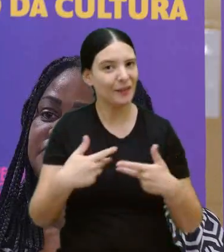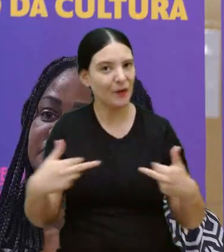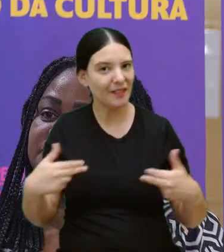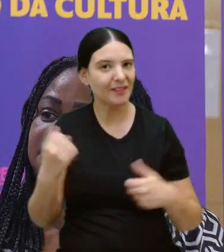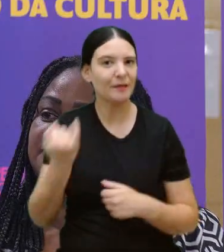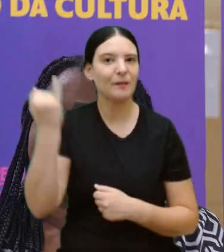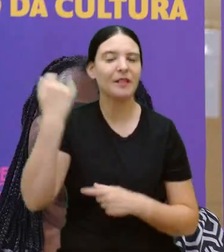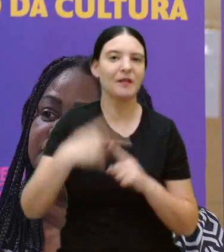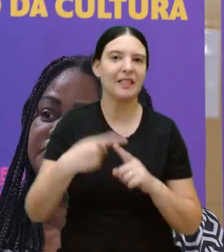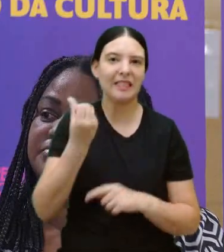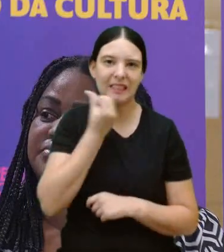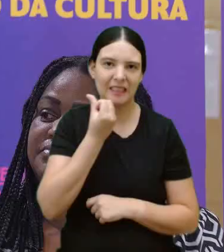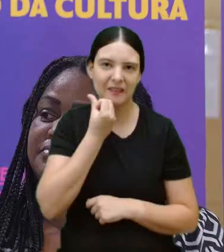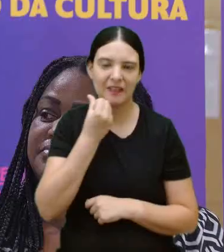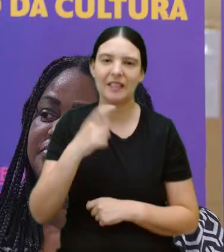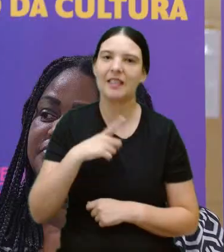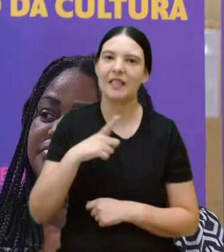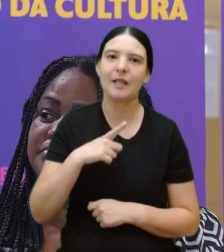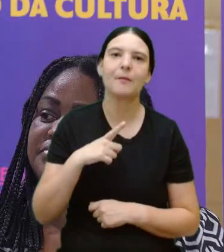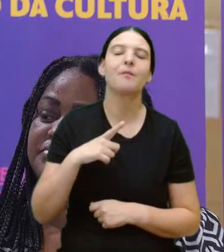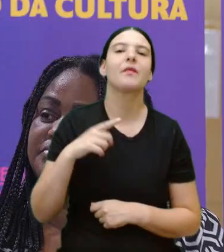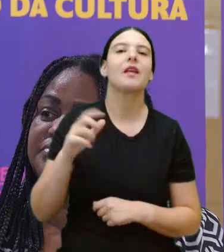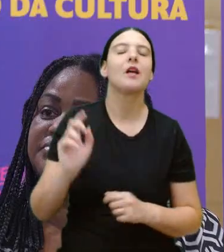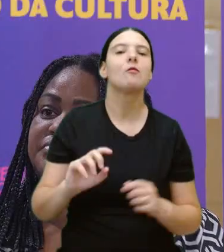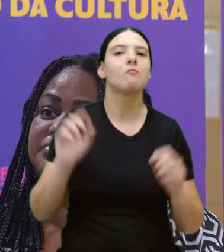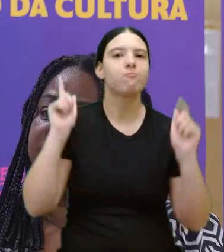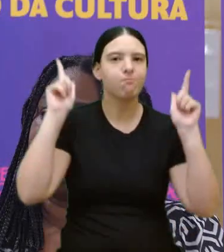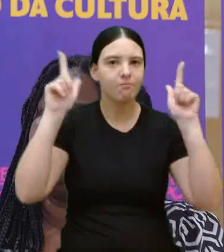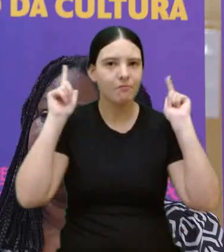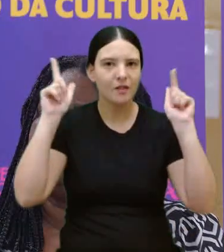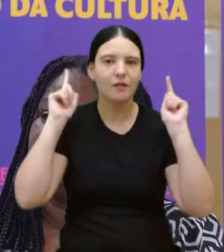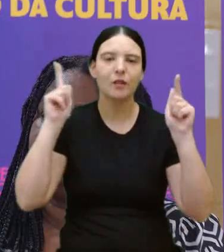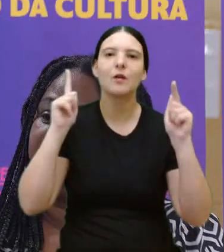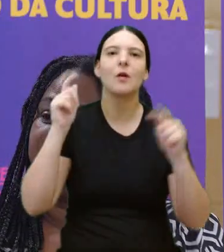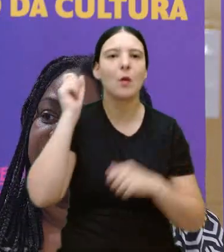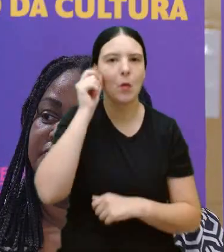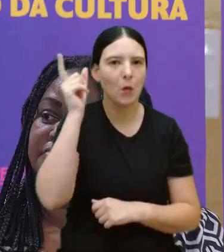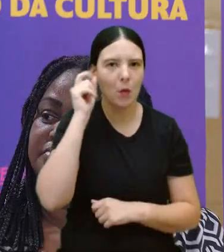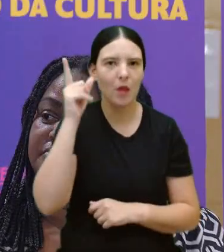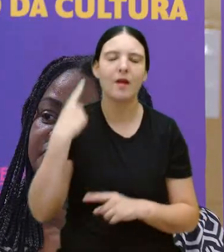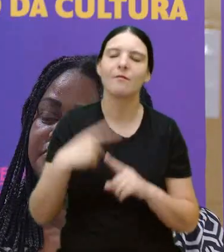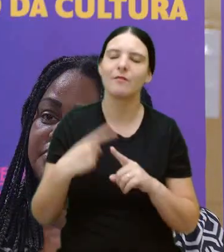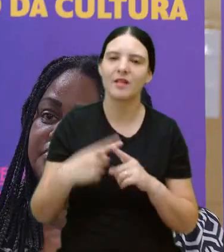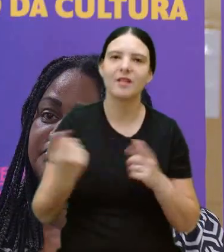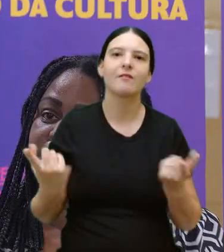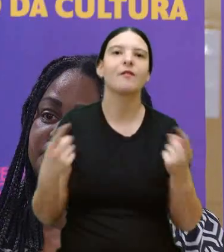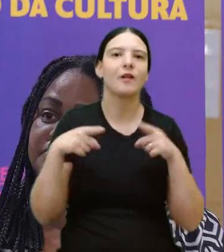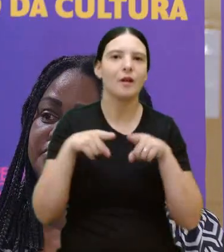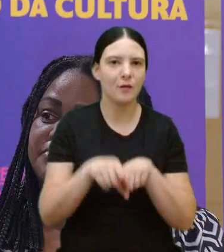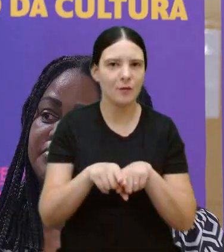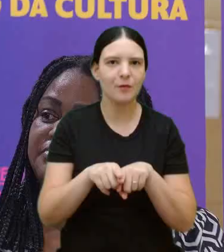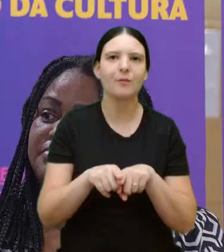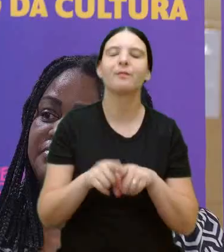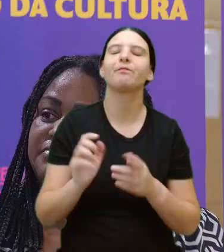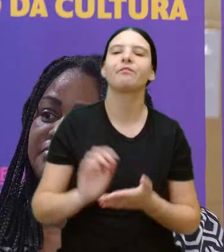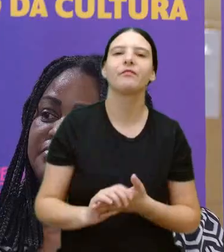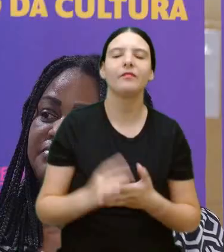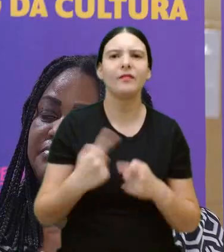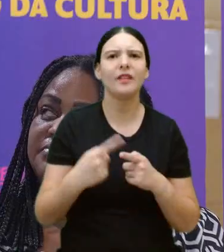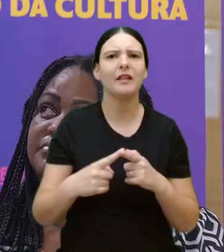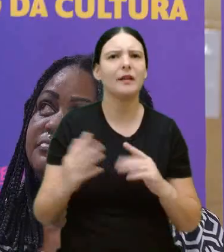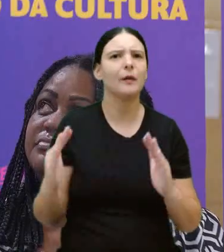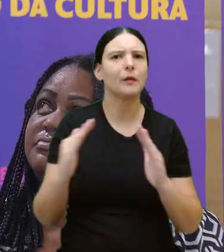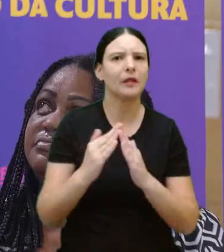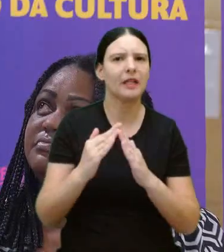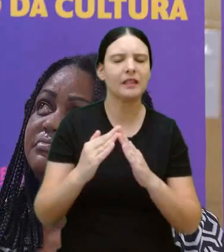o lançamento do Centro de Manifestações Culturais, que vai ser feito pela Kim Rosa, através de um acordo com a IEFA, que é a restauração de uma casa importante ali na rua Temício Cris